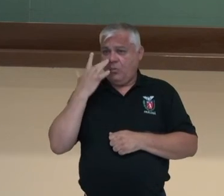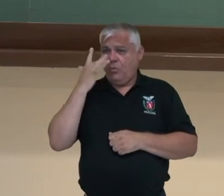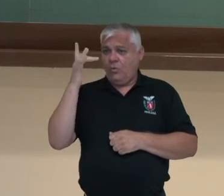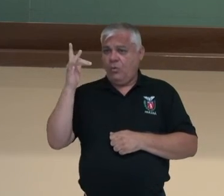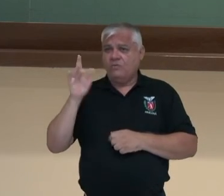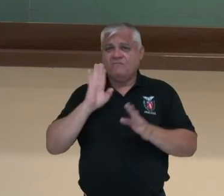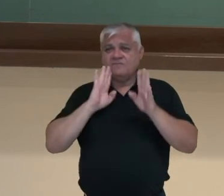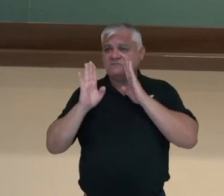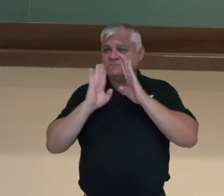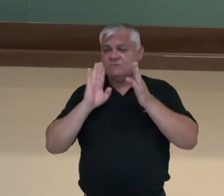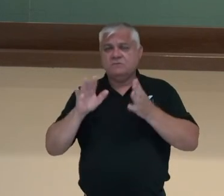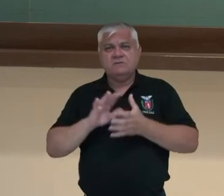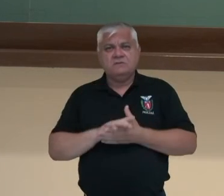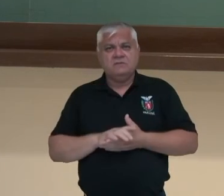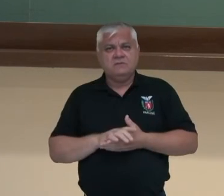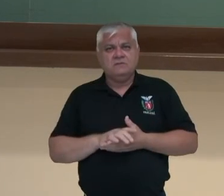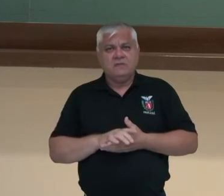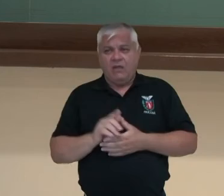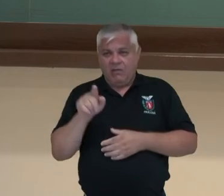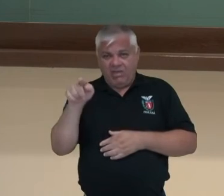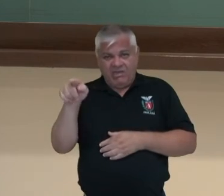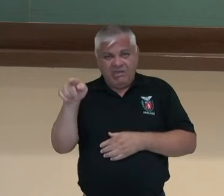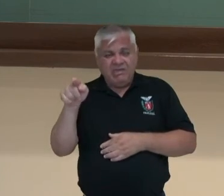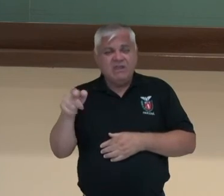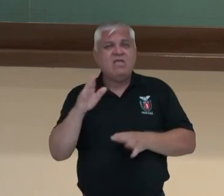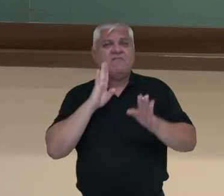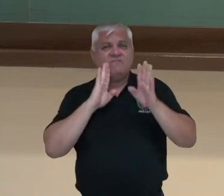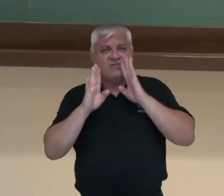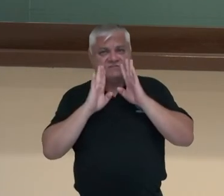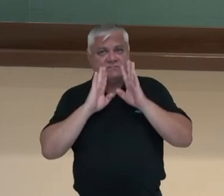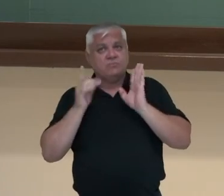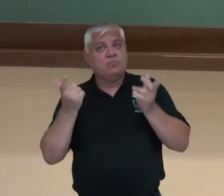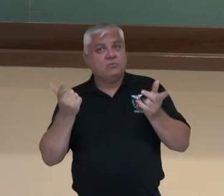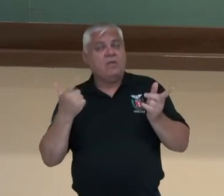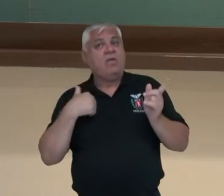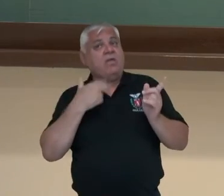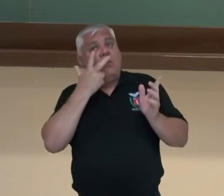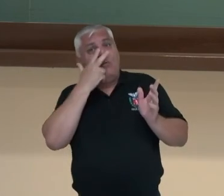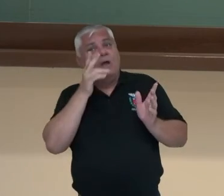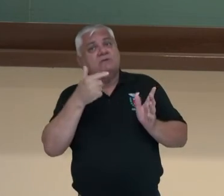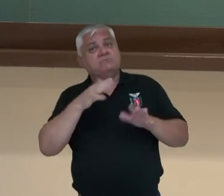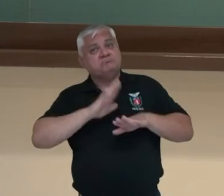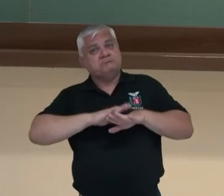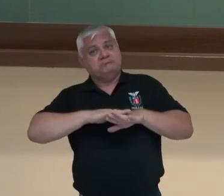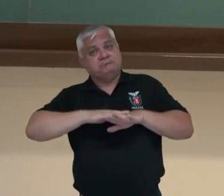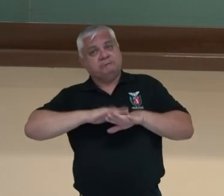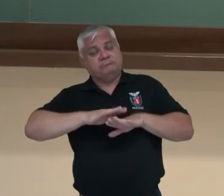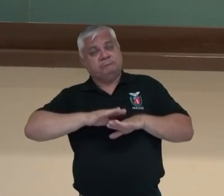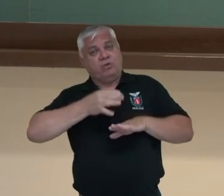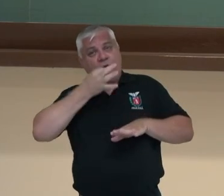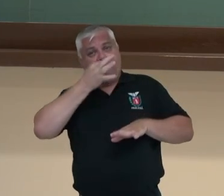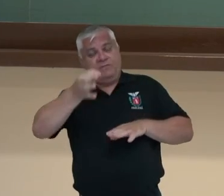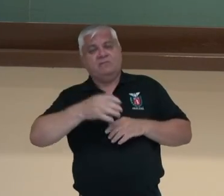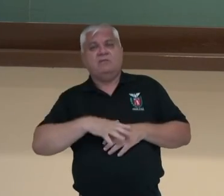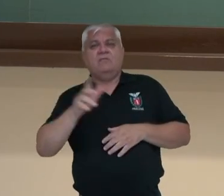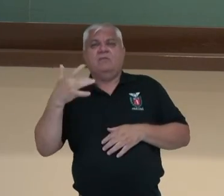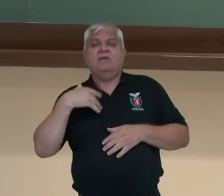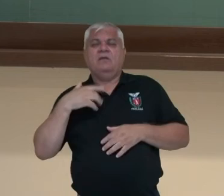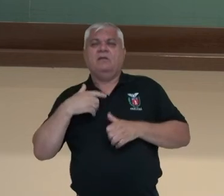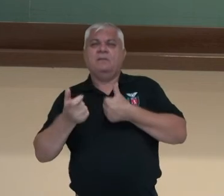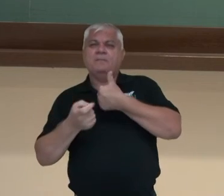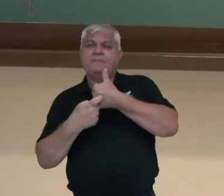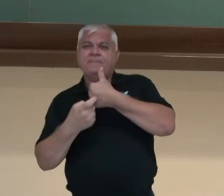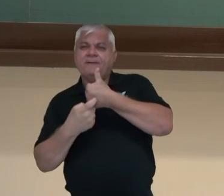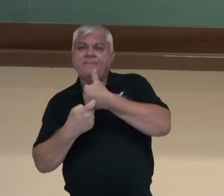Então o que isso quer dizer? Que ele lá no Facebook, né? Eu imagino a minha interpretação que eu faço, né? Ele curte,